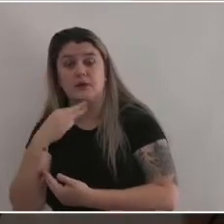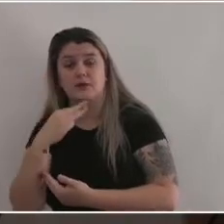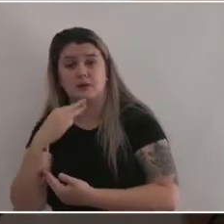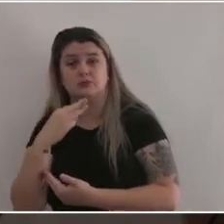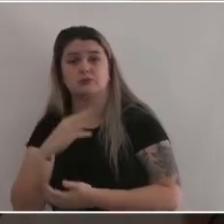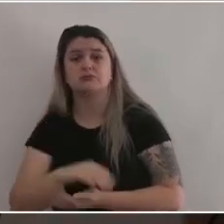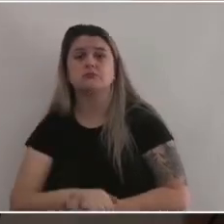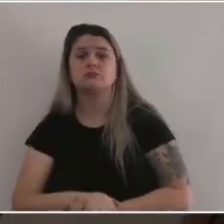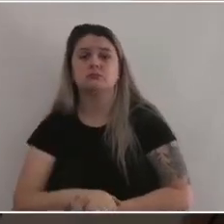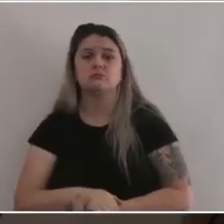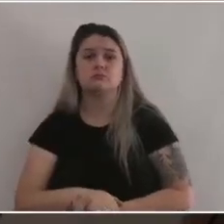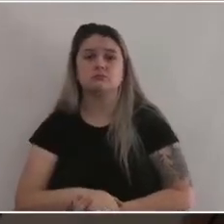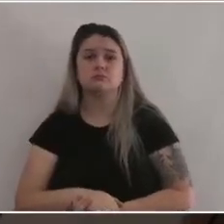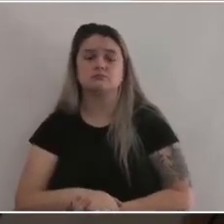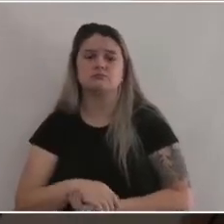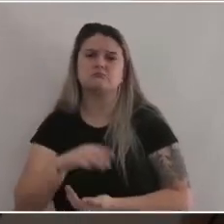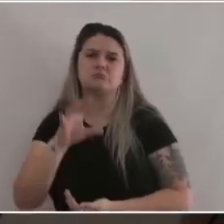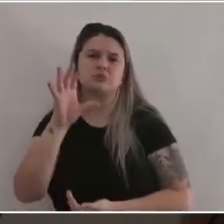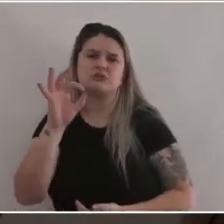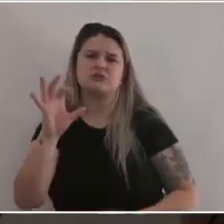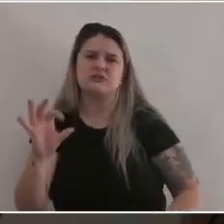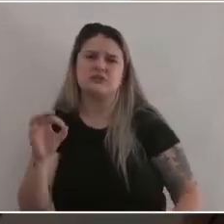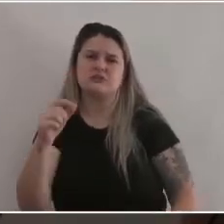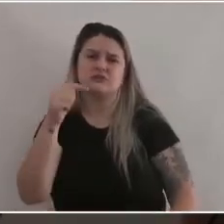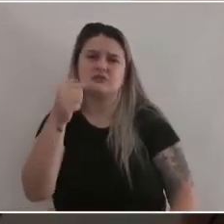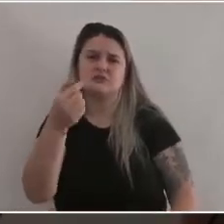203.369.000 reais. Um percentual de